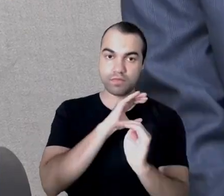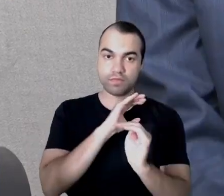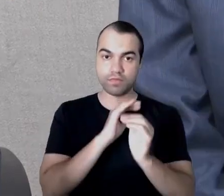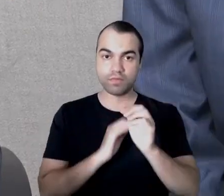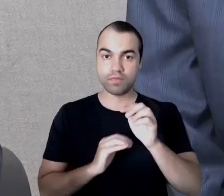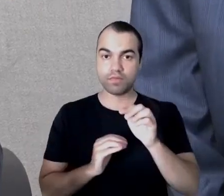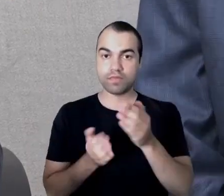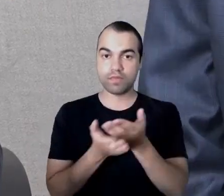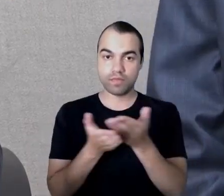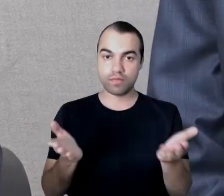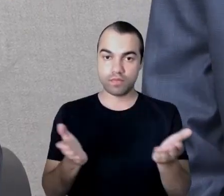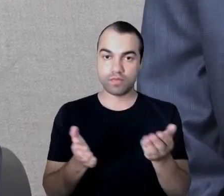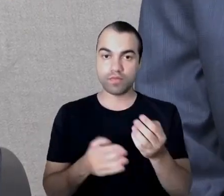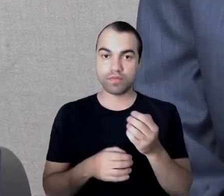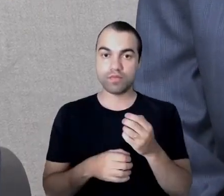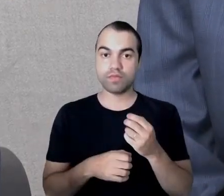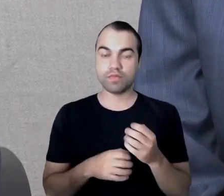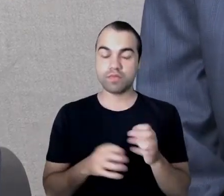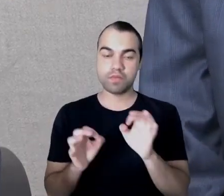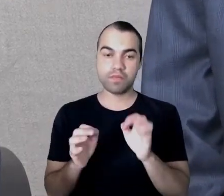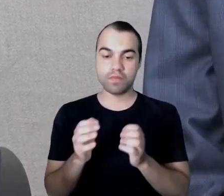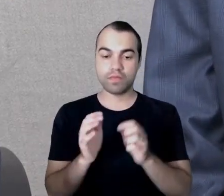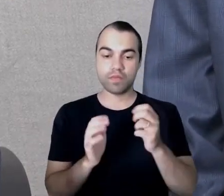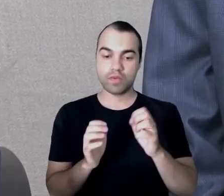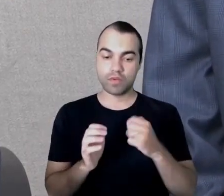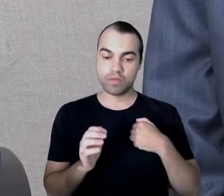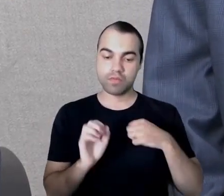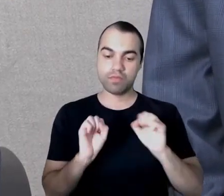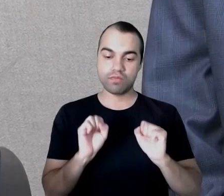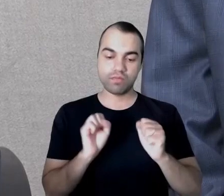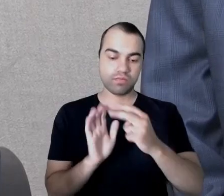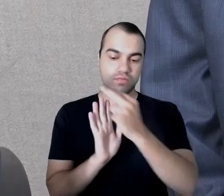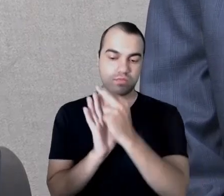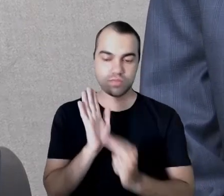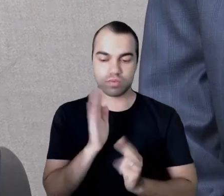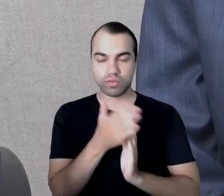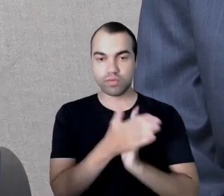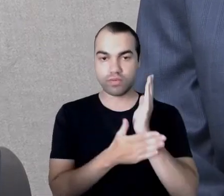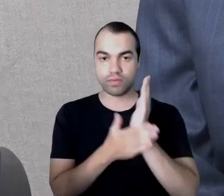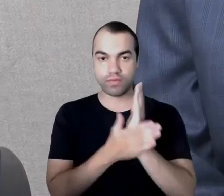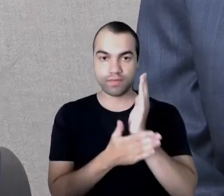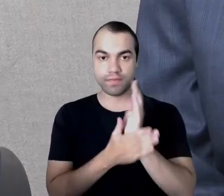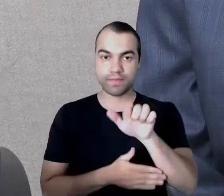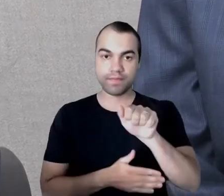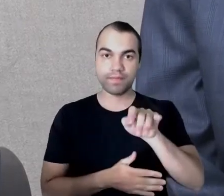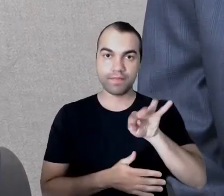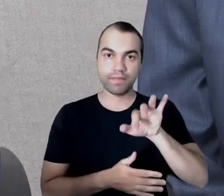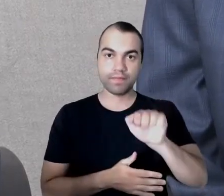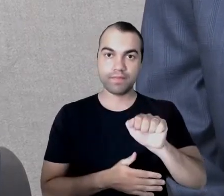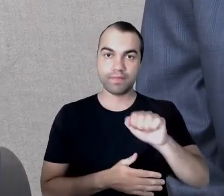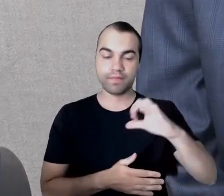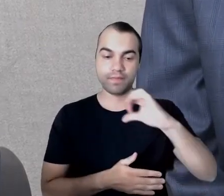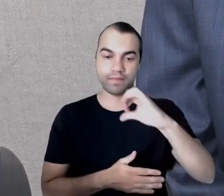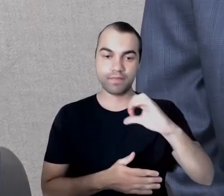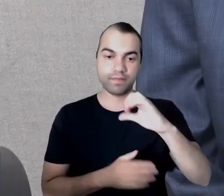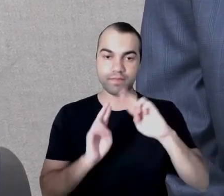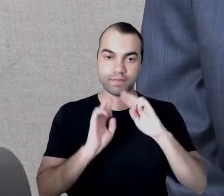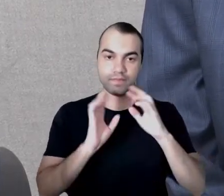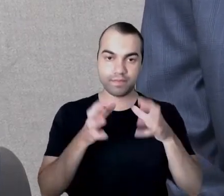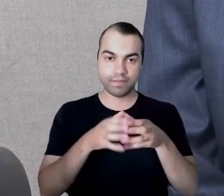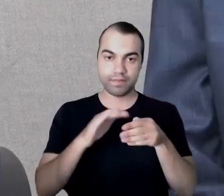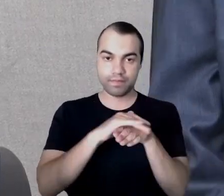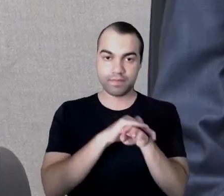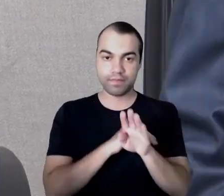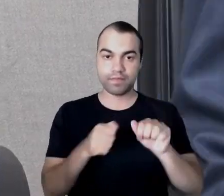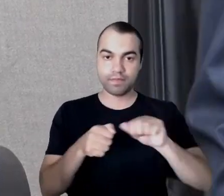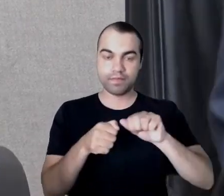aprovada não havendo objeção eu declaro lida e aprovada a ata da nona reunião ordinária realizada